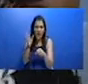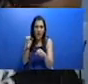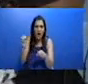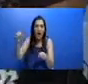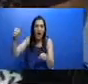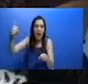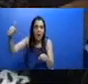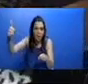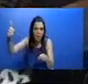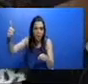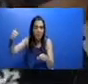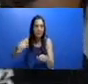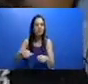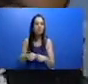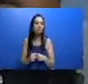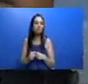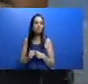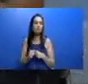quilos de tomate.